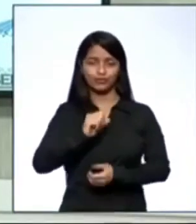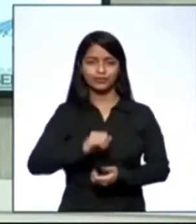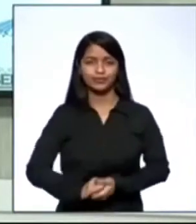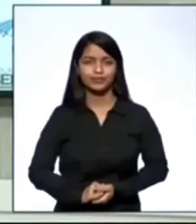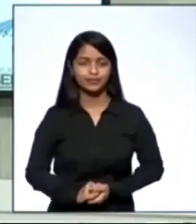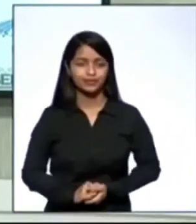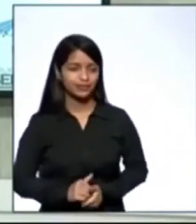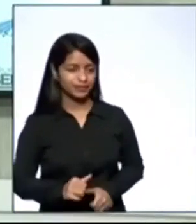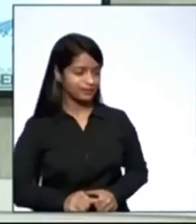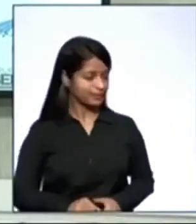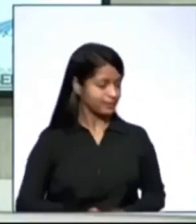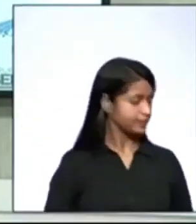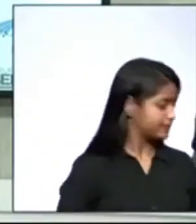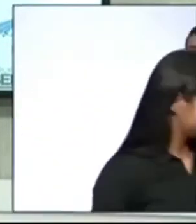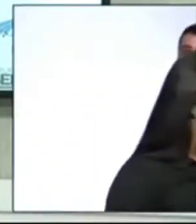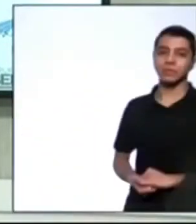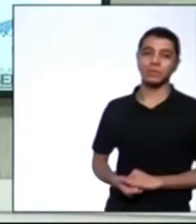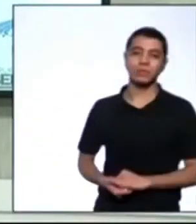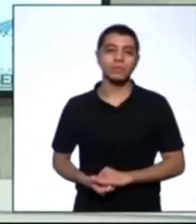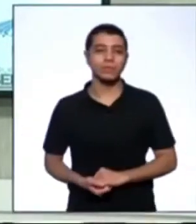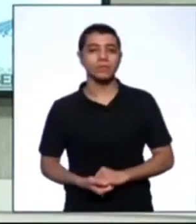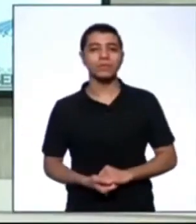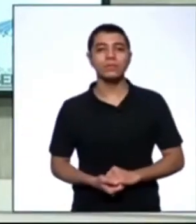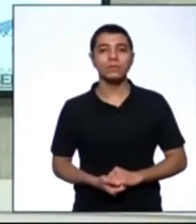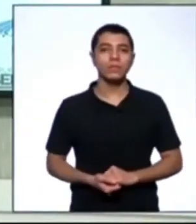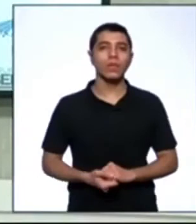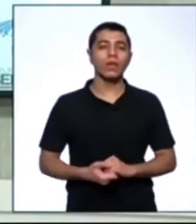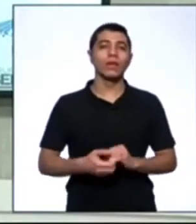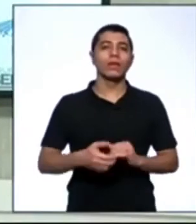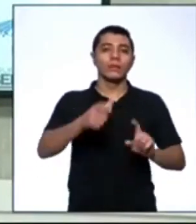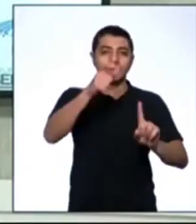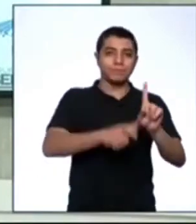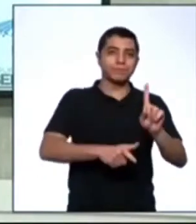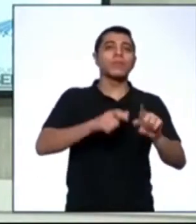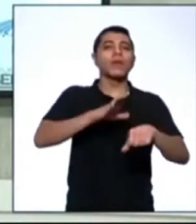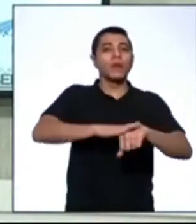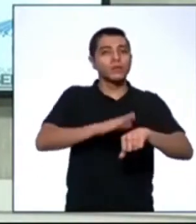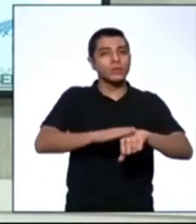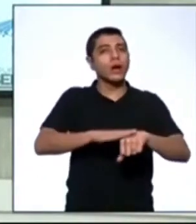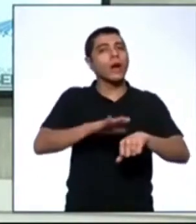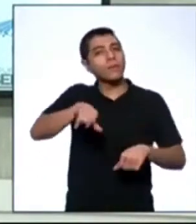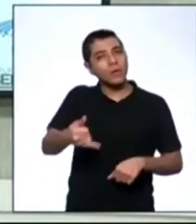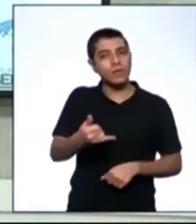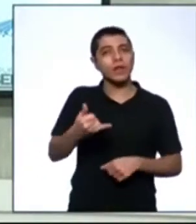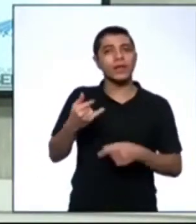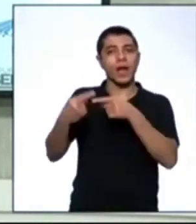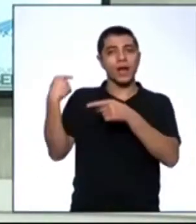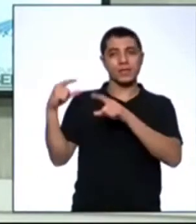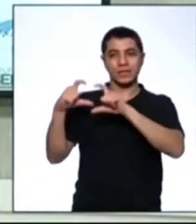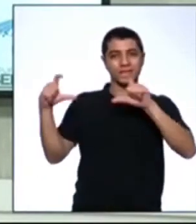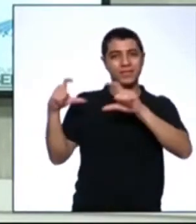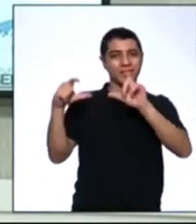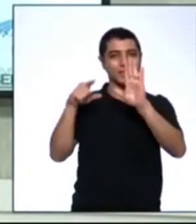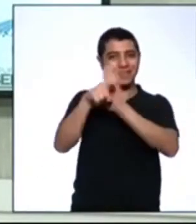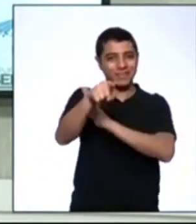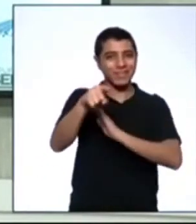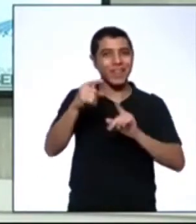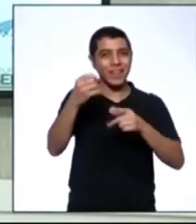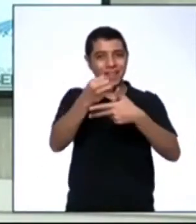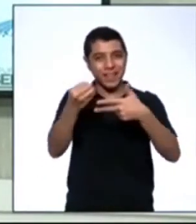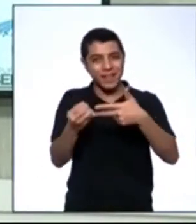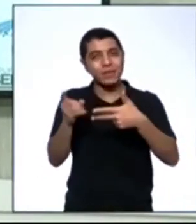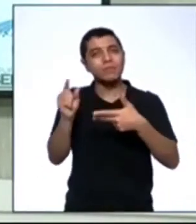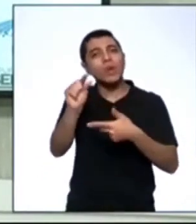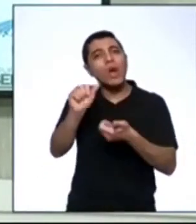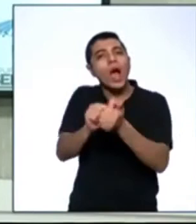se aproveitar dessa questão antiga do próprio Enem e transformá-la numa outra pergunta, né? Muito sensata,